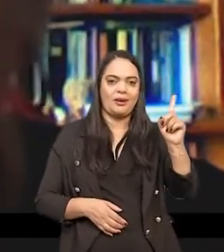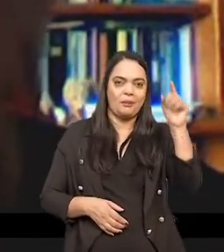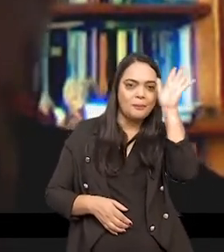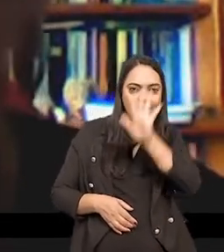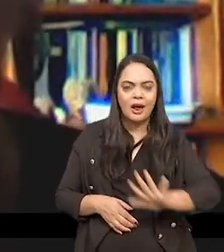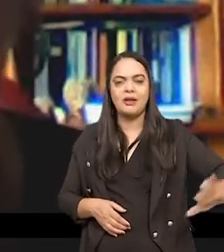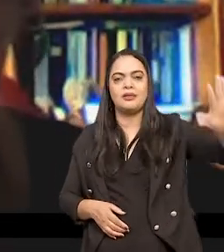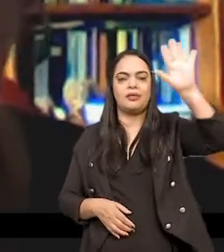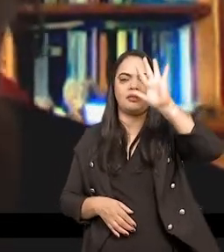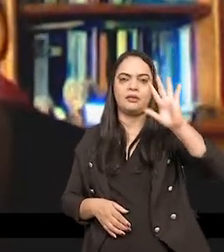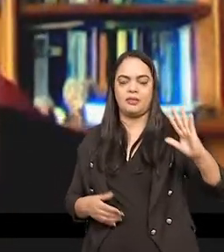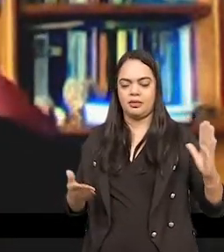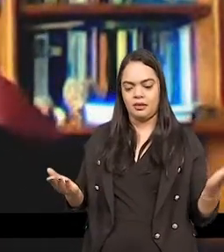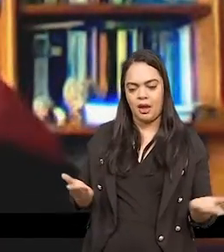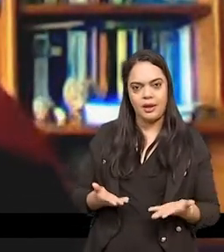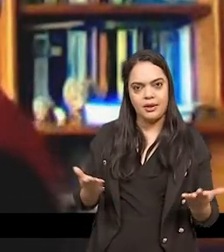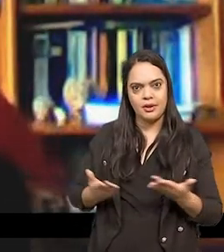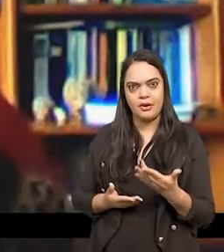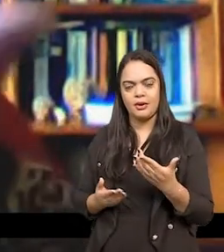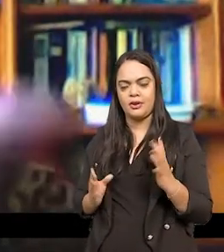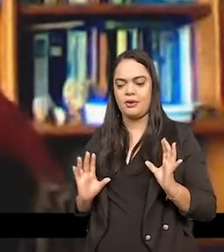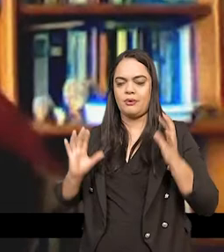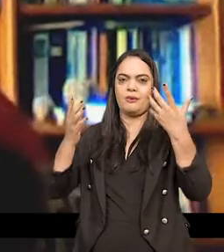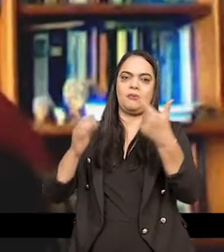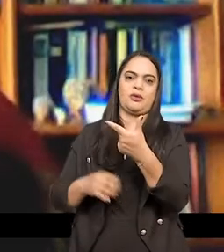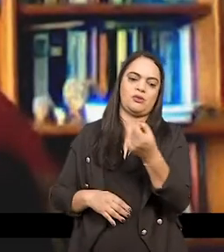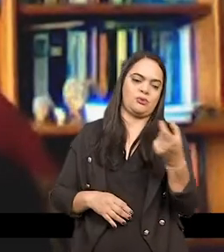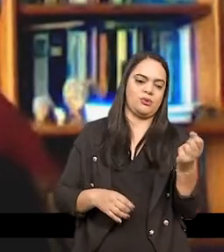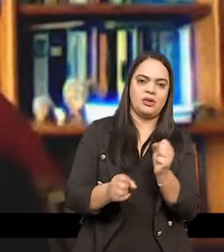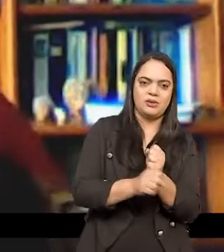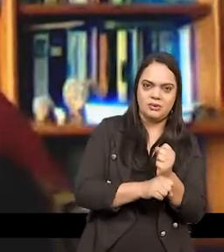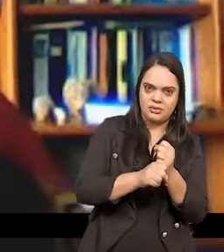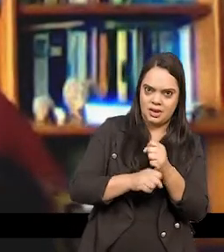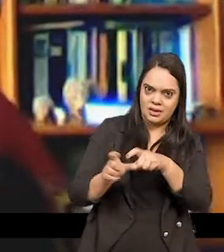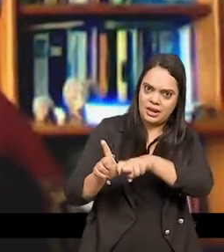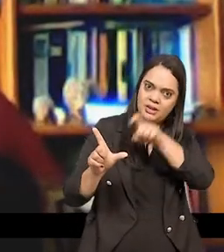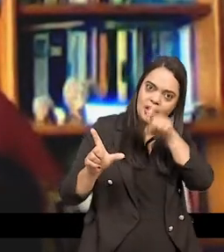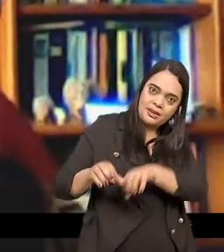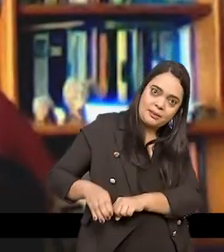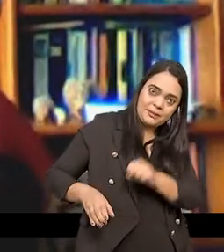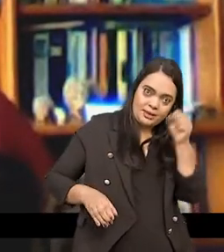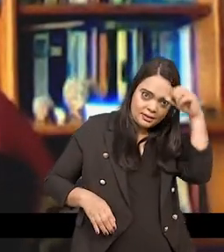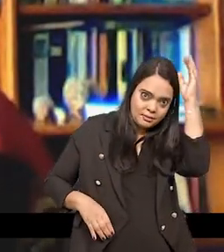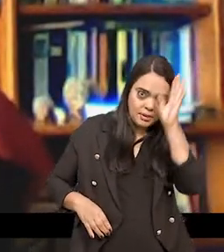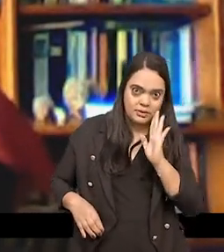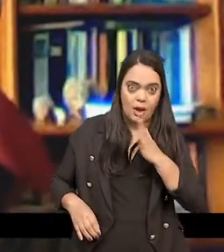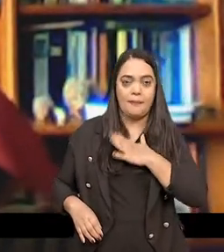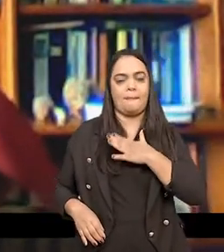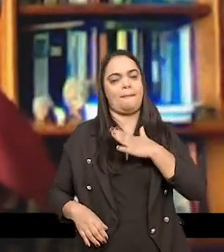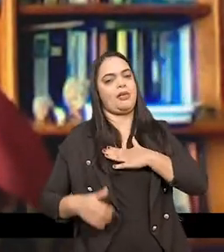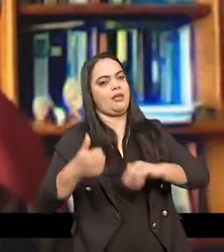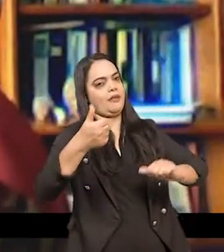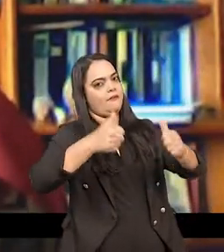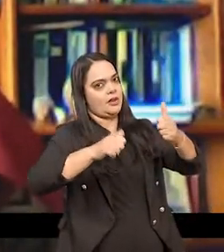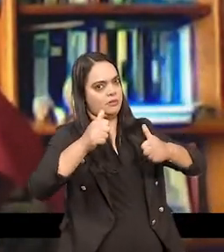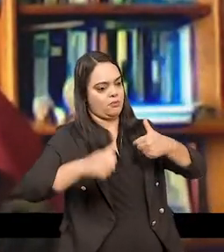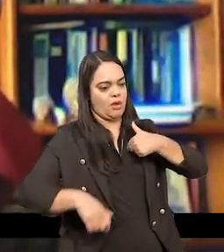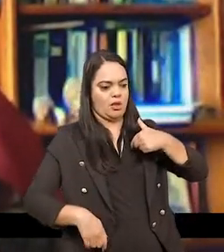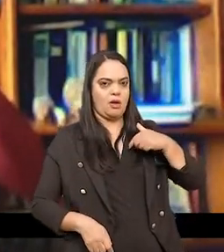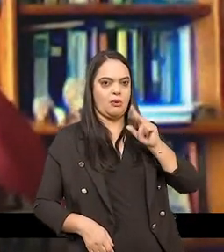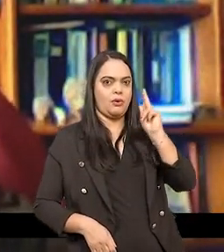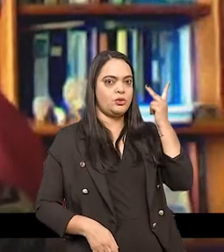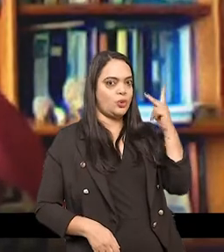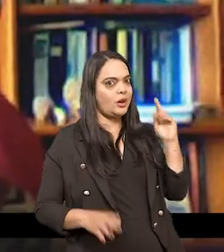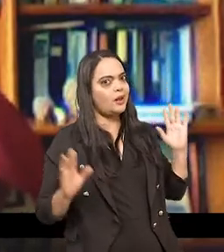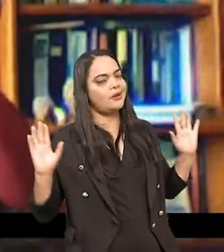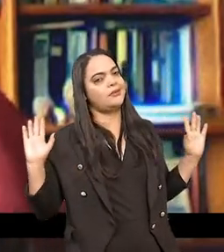o bicentenário da independência do Brasil, essa é a minha avaliação como historiadora, e eu acho que a educação, portanto, eu